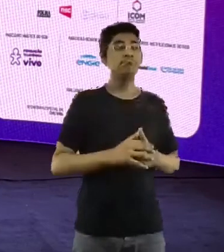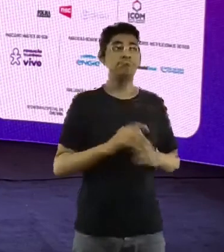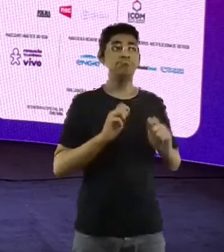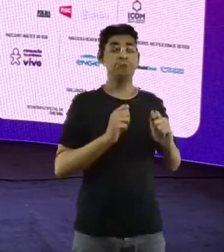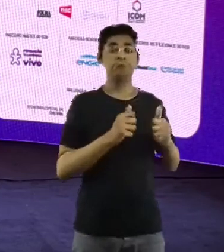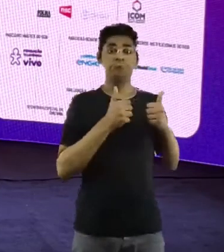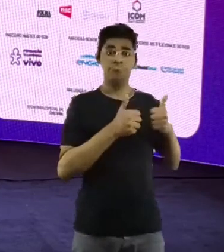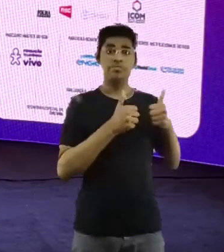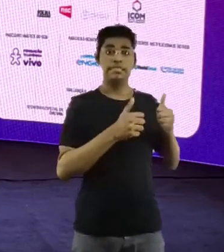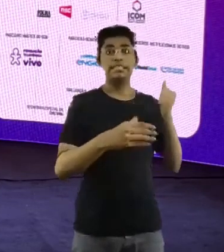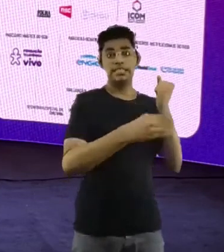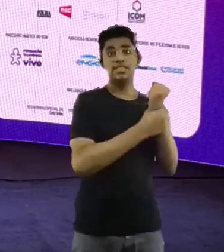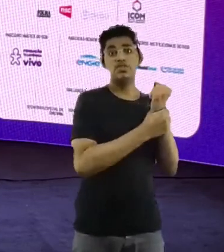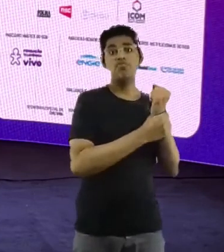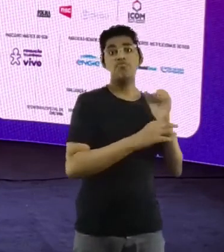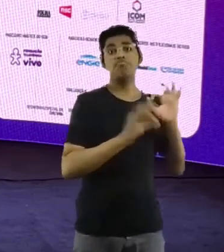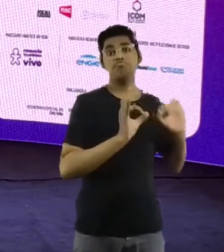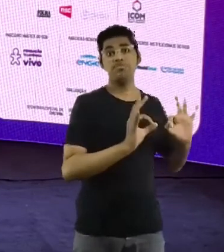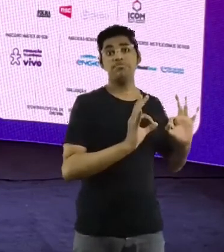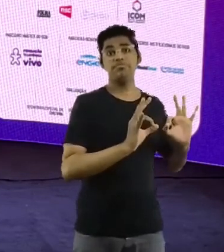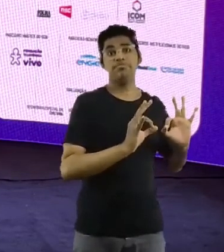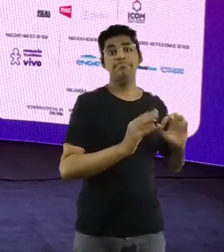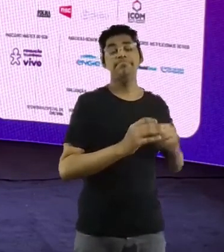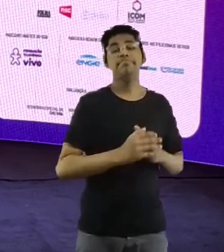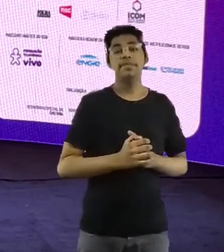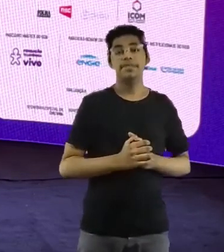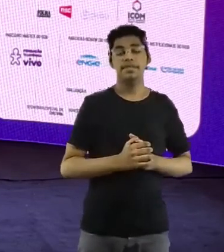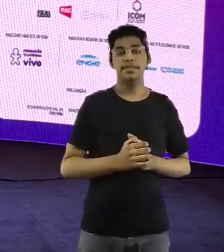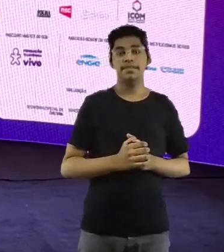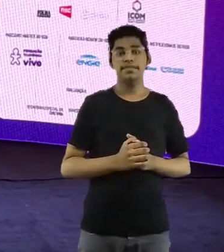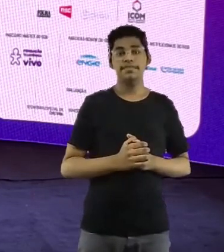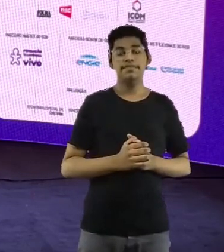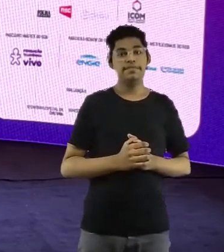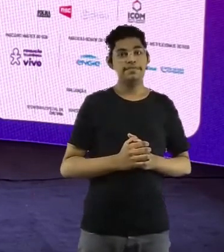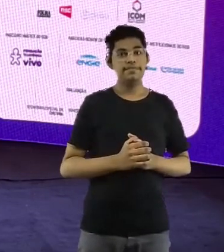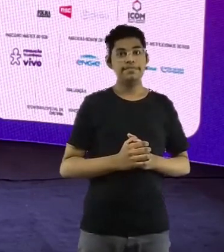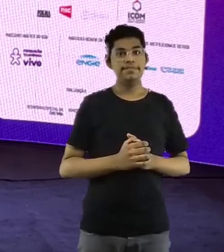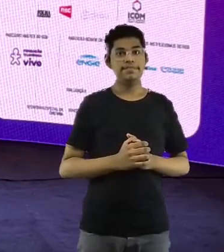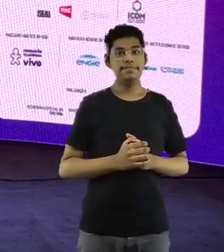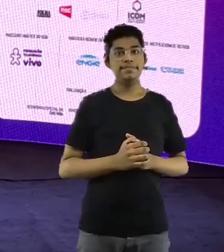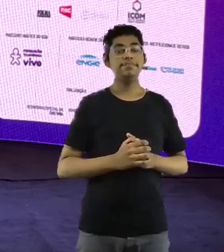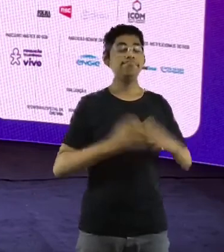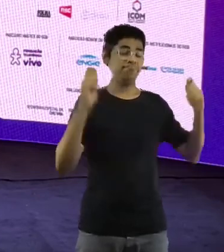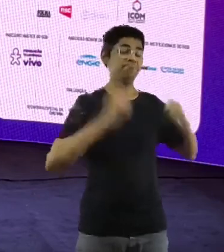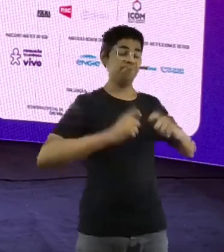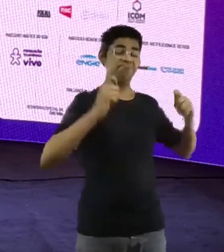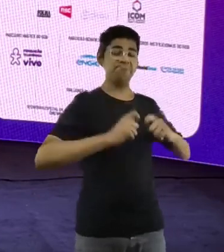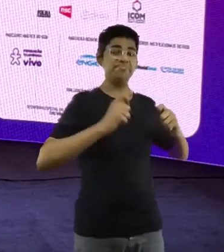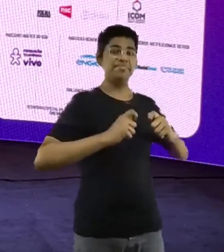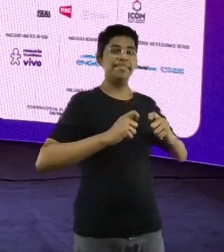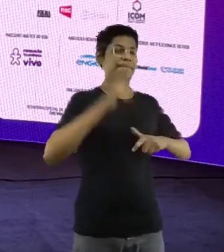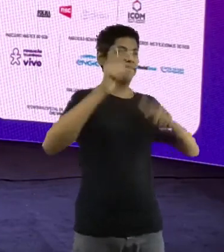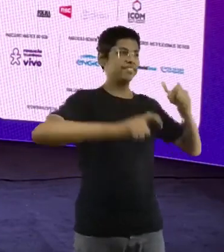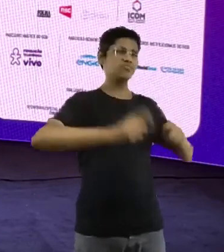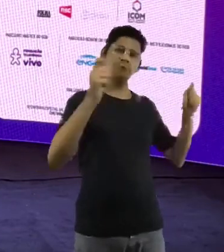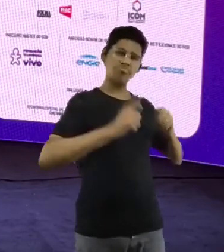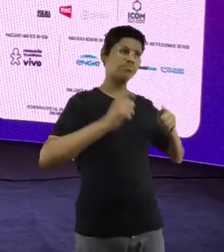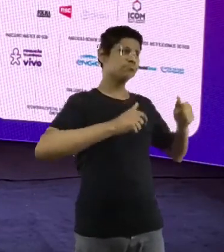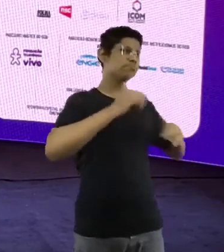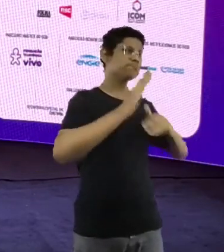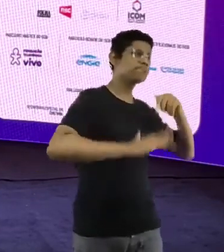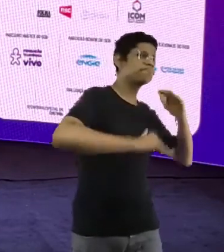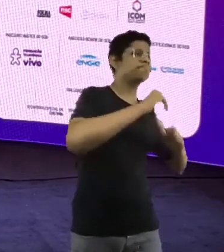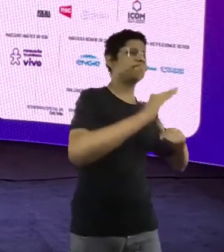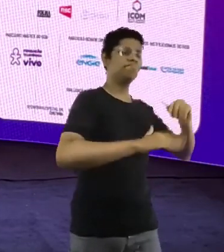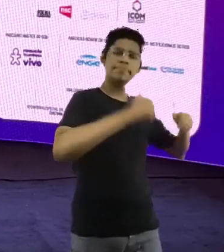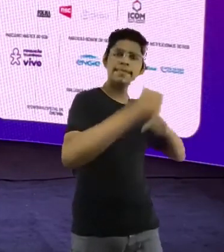segura, vai ser, enfim, tem bastante gente competente aí trabalhando na construção disso, tá? Então, acho